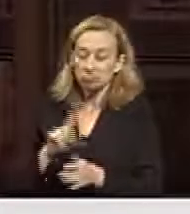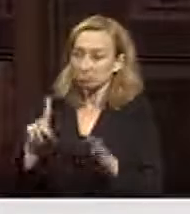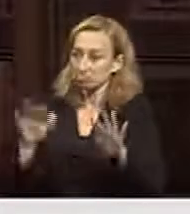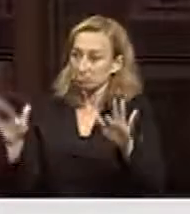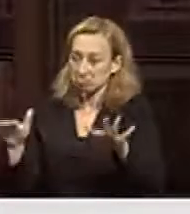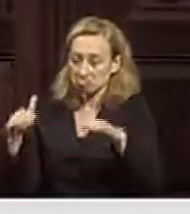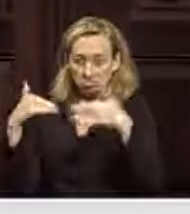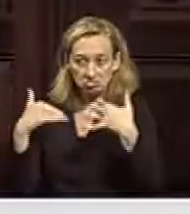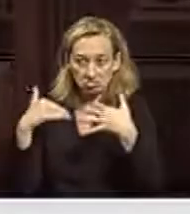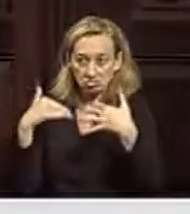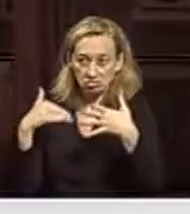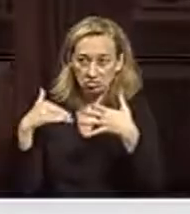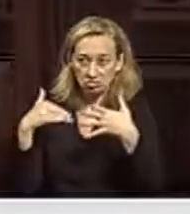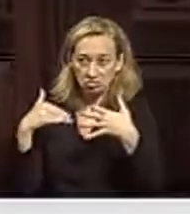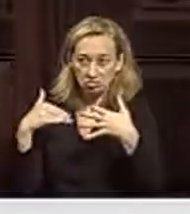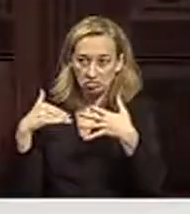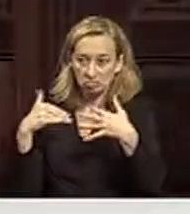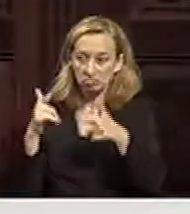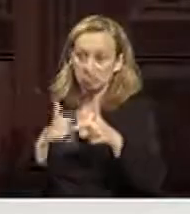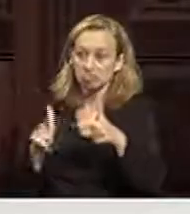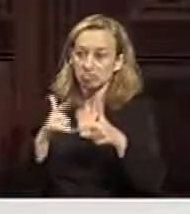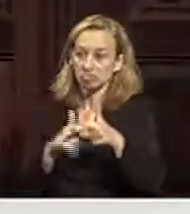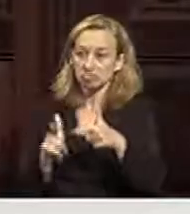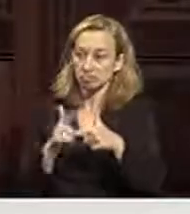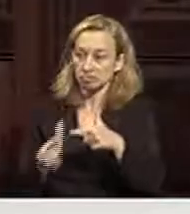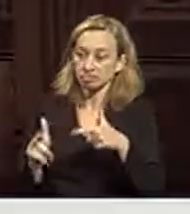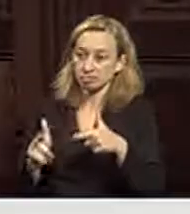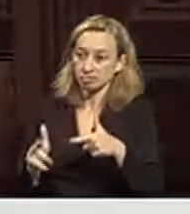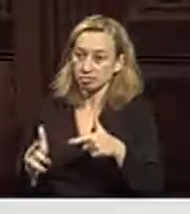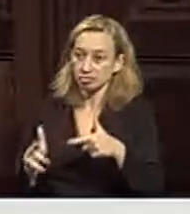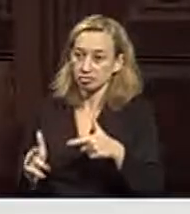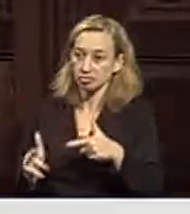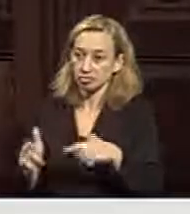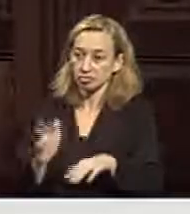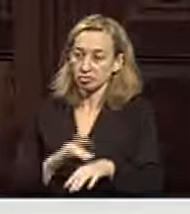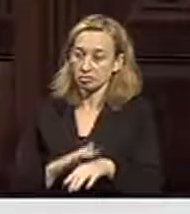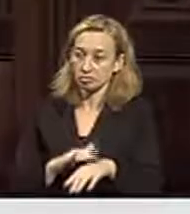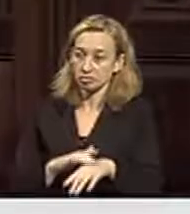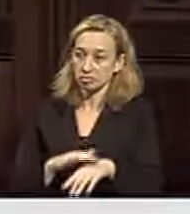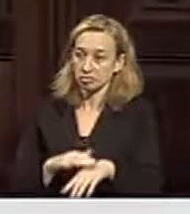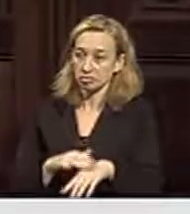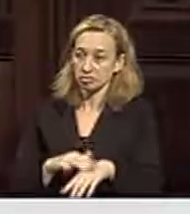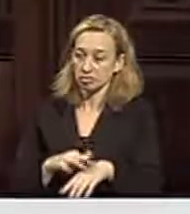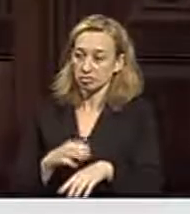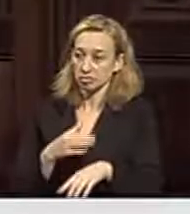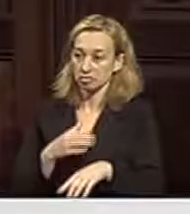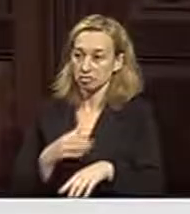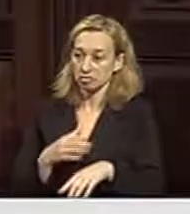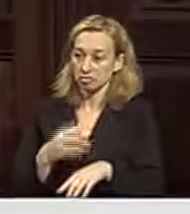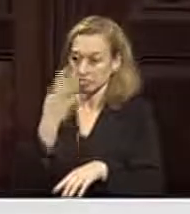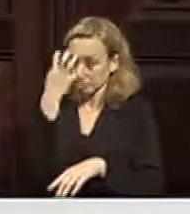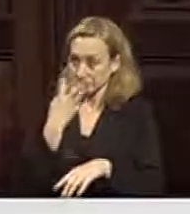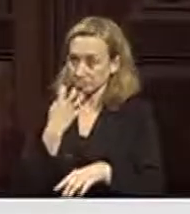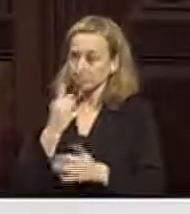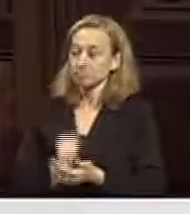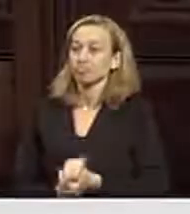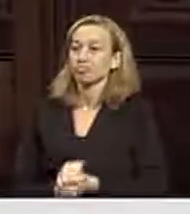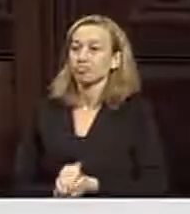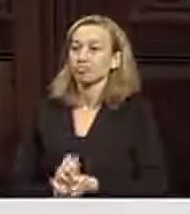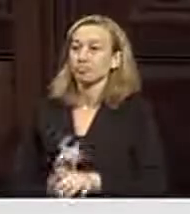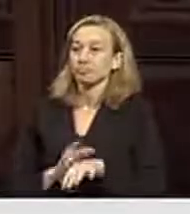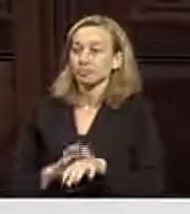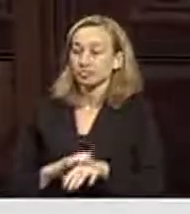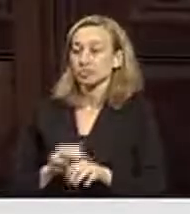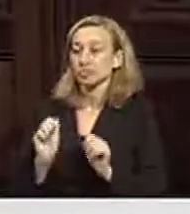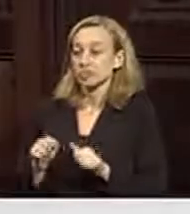atenção devida aos pacientes de doenças raras. Doenças que podem surgir